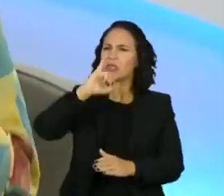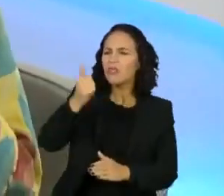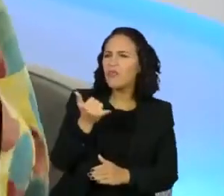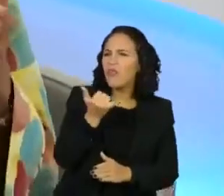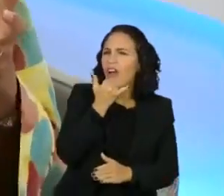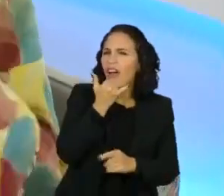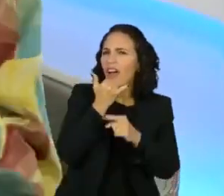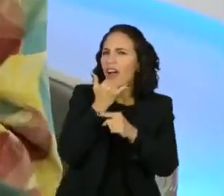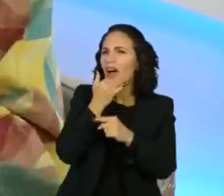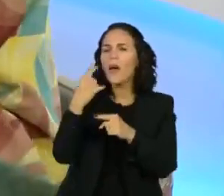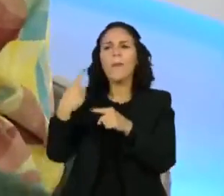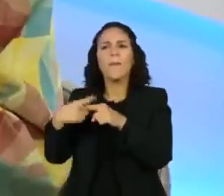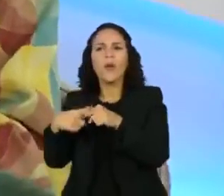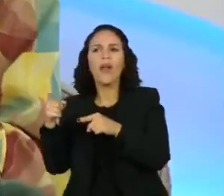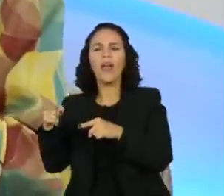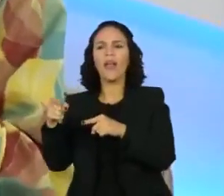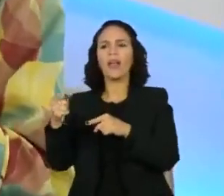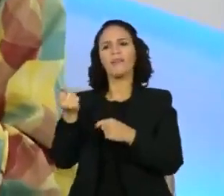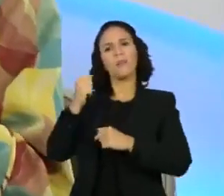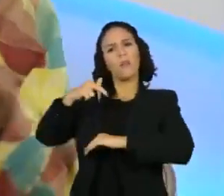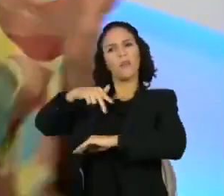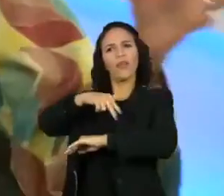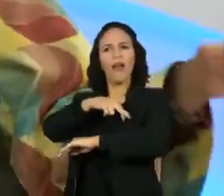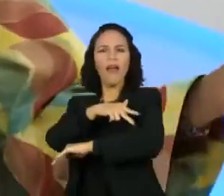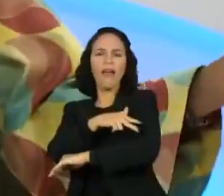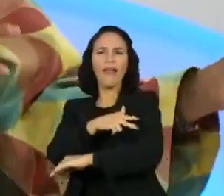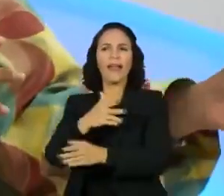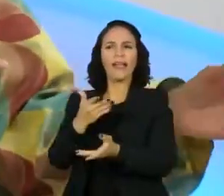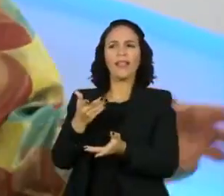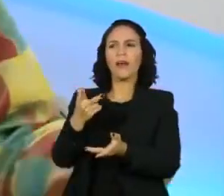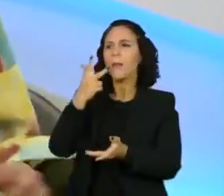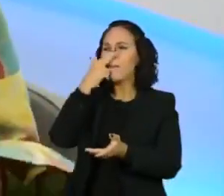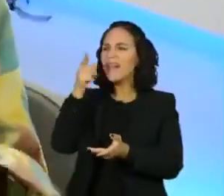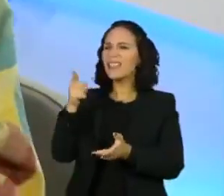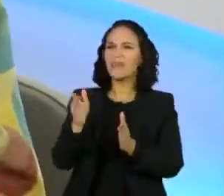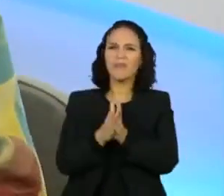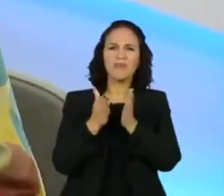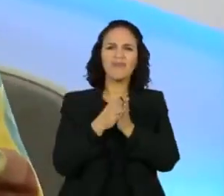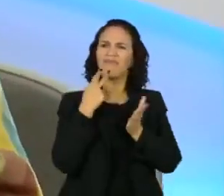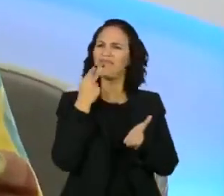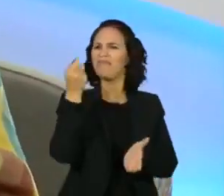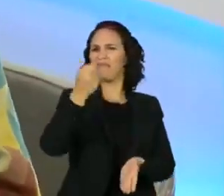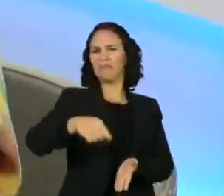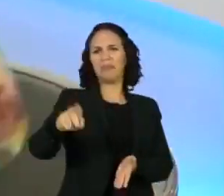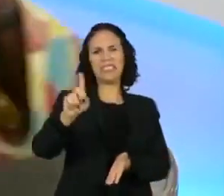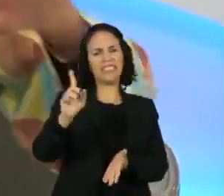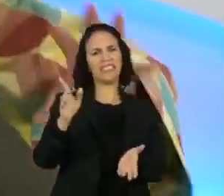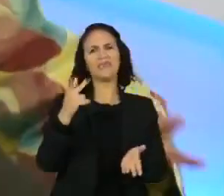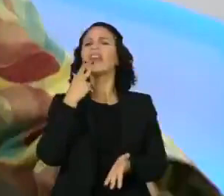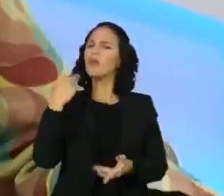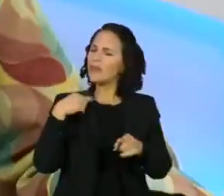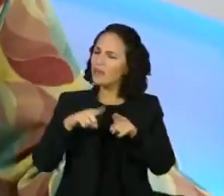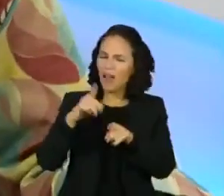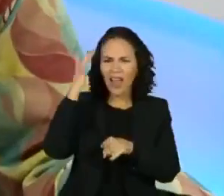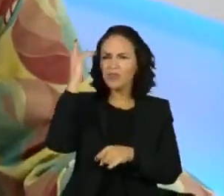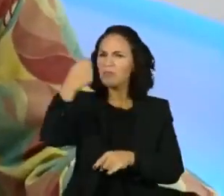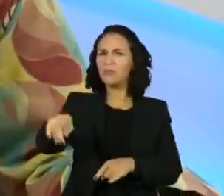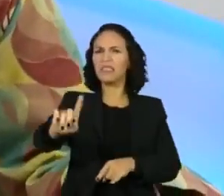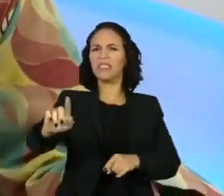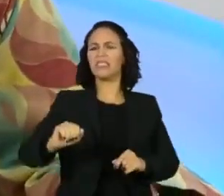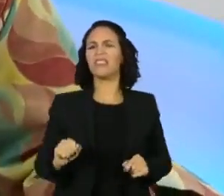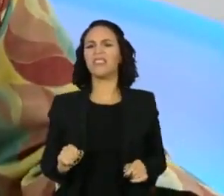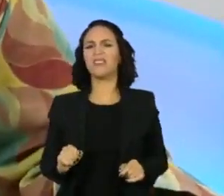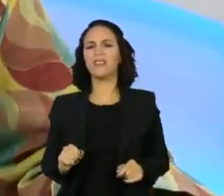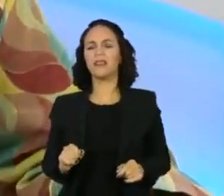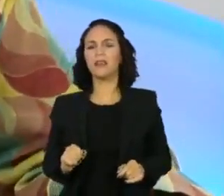a origem dela, por ela ser uma modelo, muito falar que ela era pobre? Eu falei, claro que não, maneco. Ele falou, também acho que não. Não